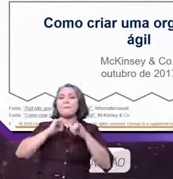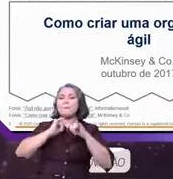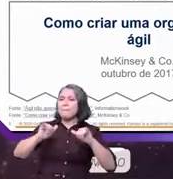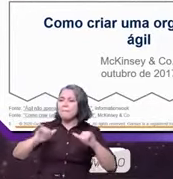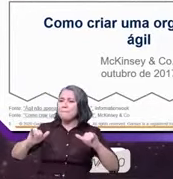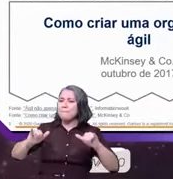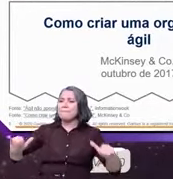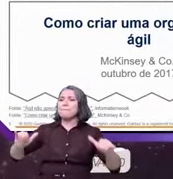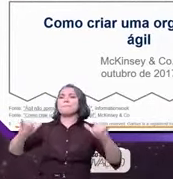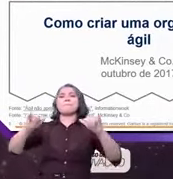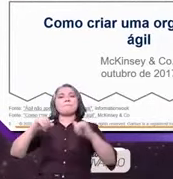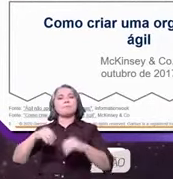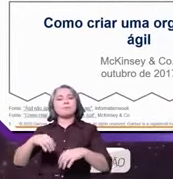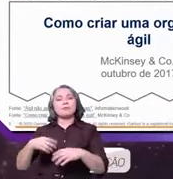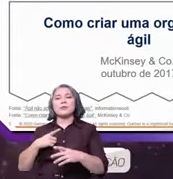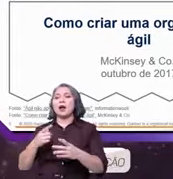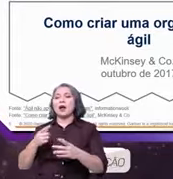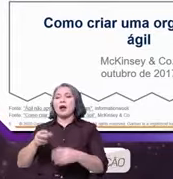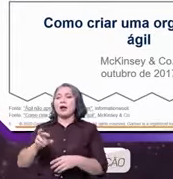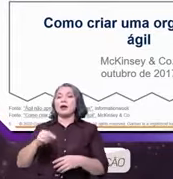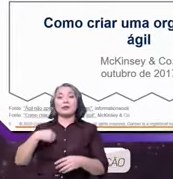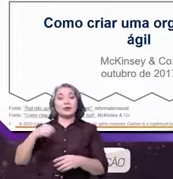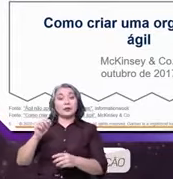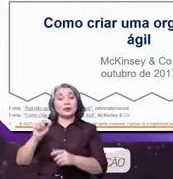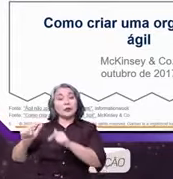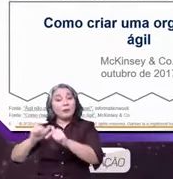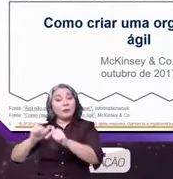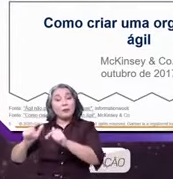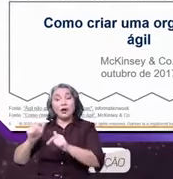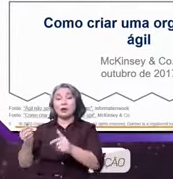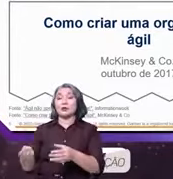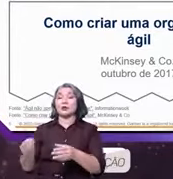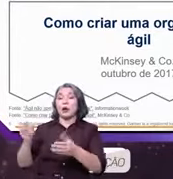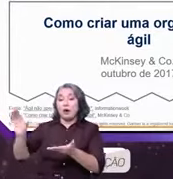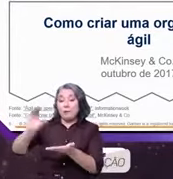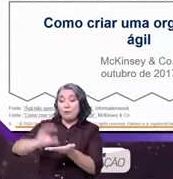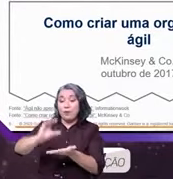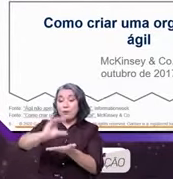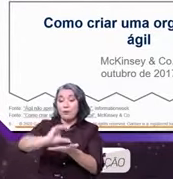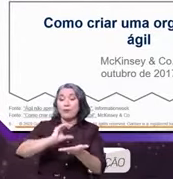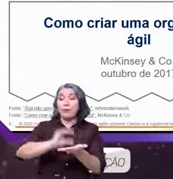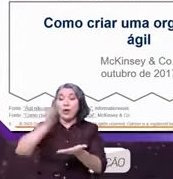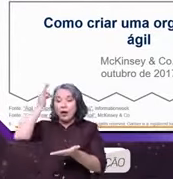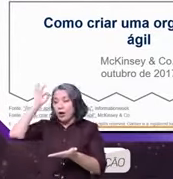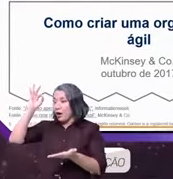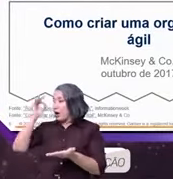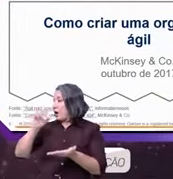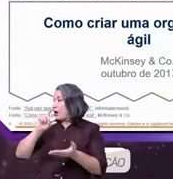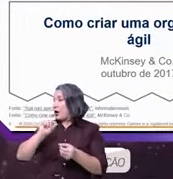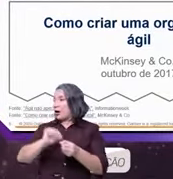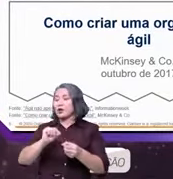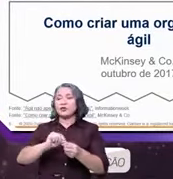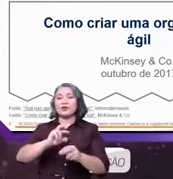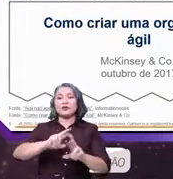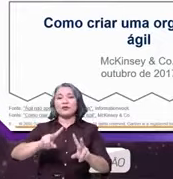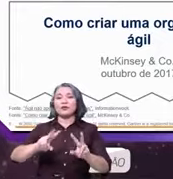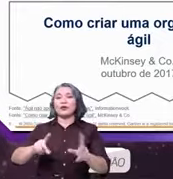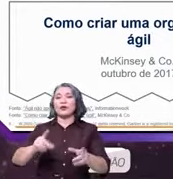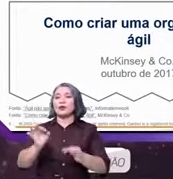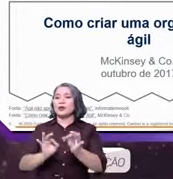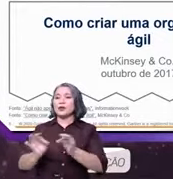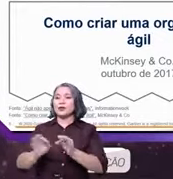organização, ágil em RH, aplicação de modelos ágeis em várias organizações